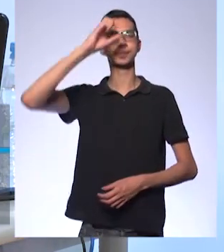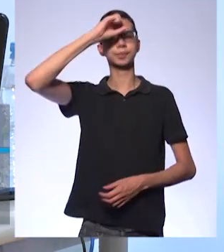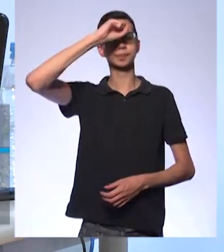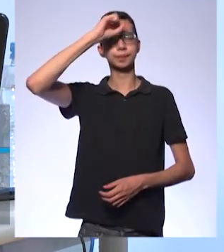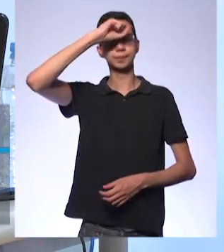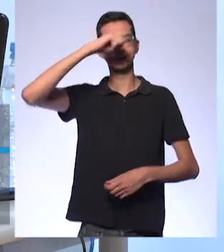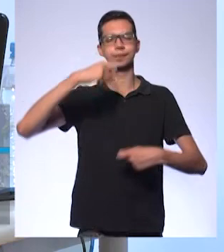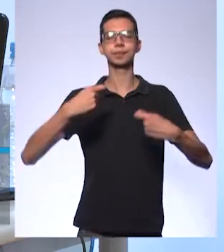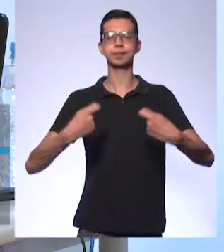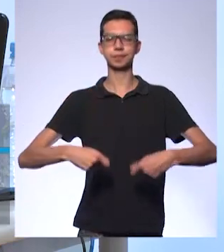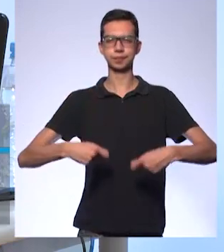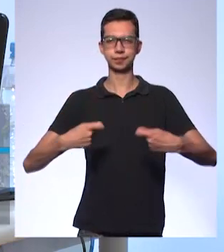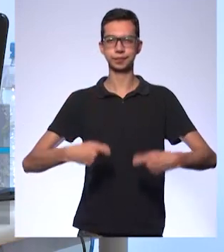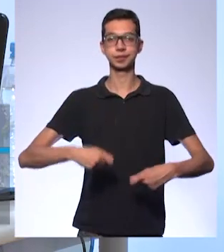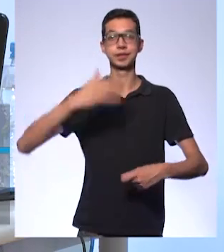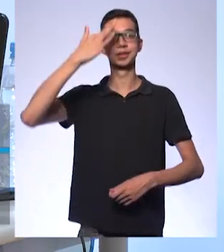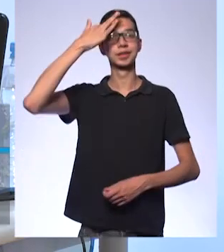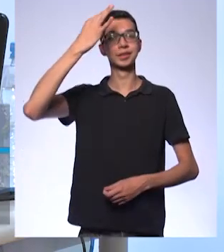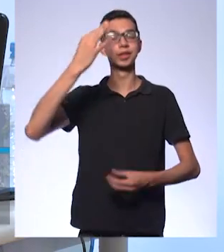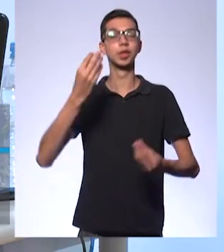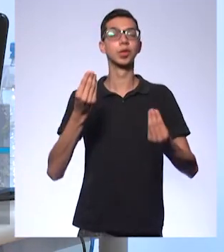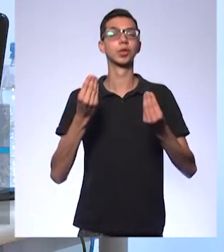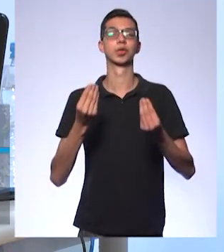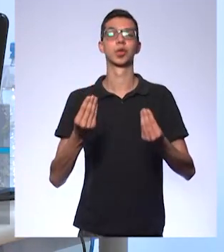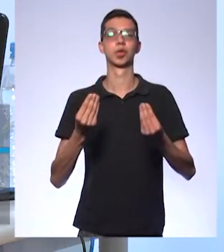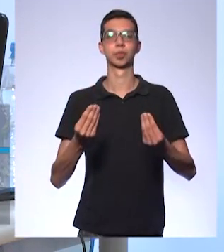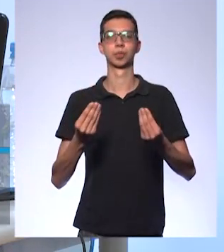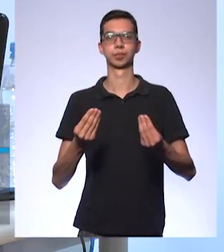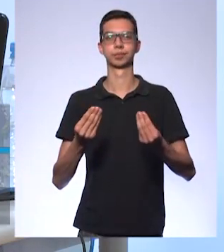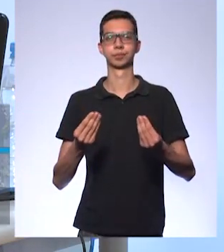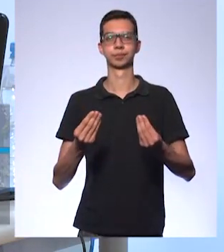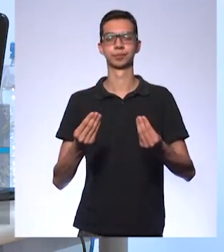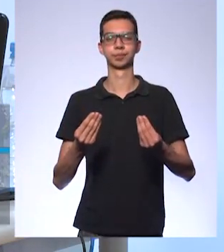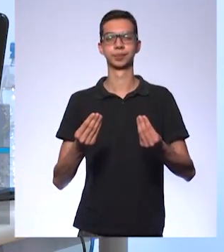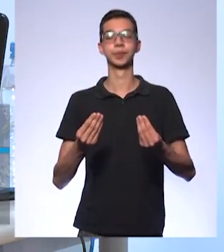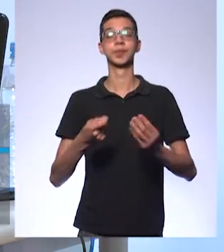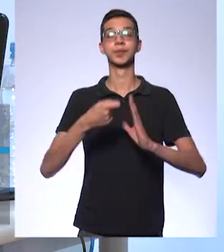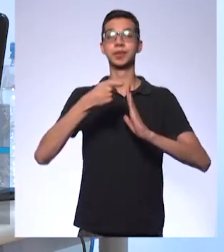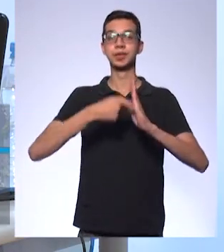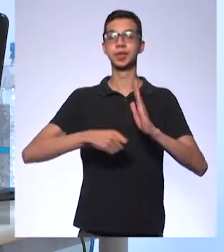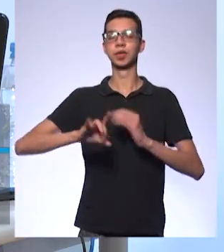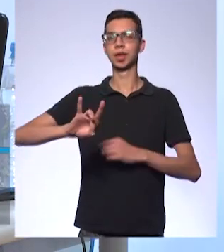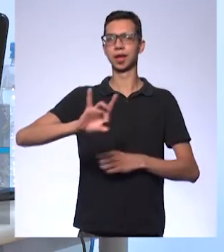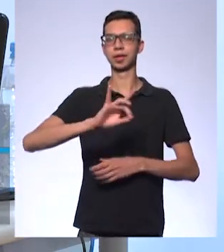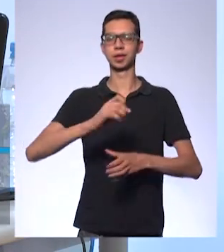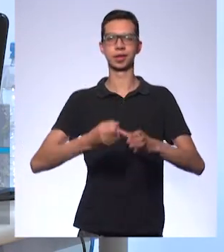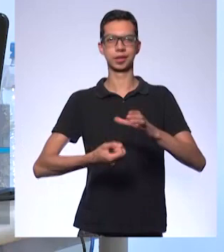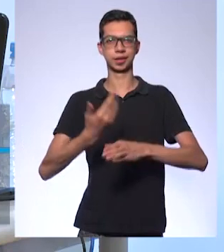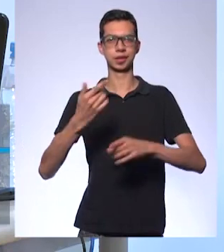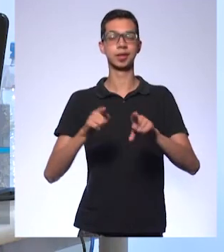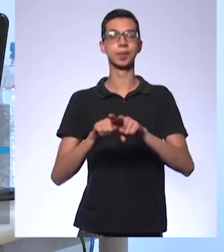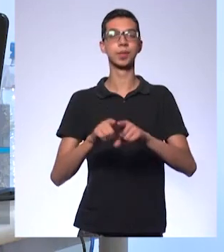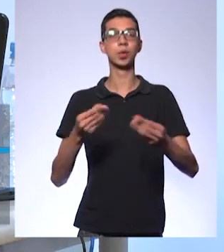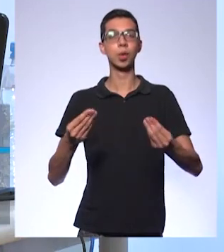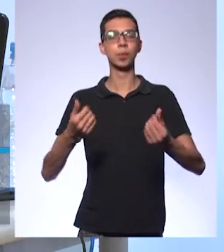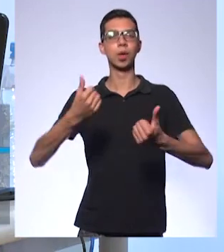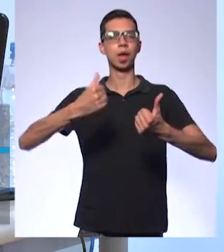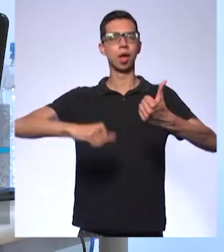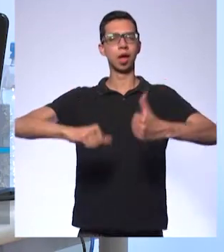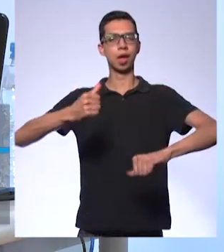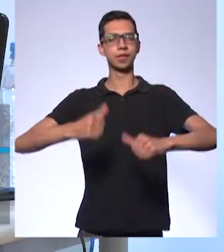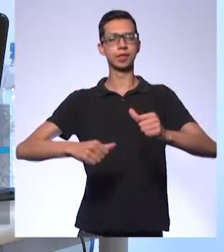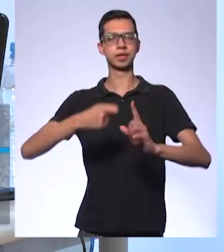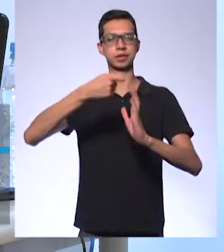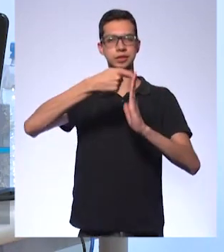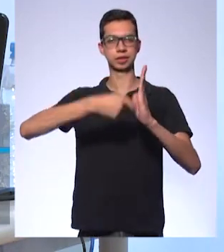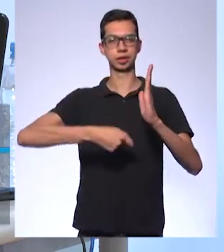aprender, para a gente entender como criar os nossos textos e como analisar nos nossos textos argumentativos as